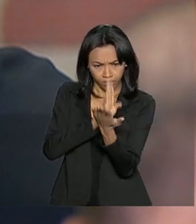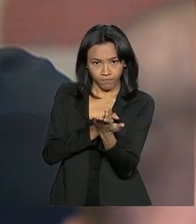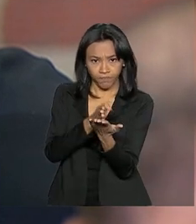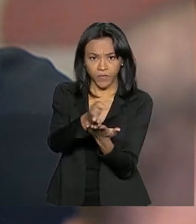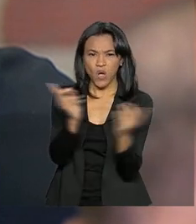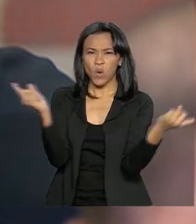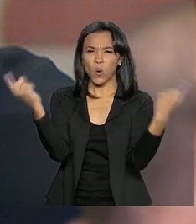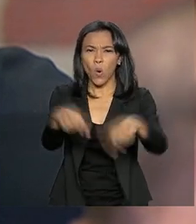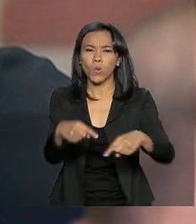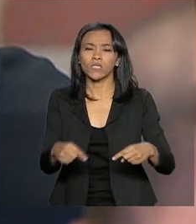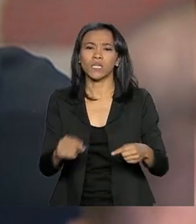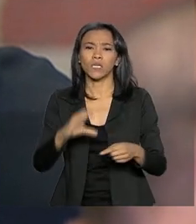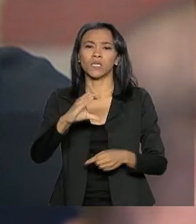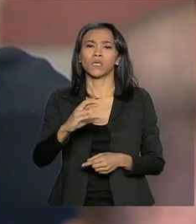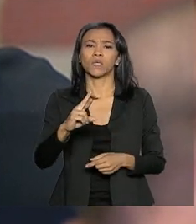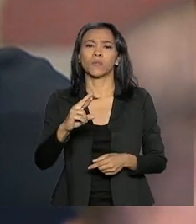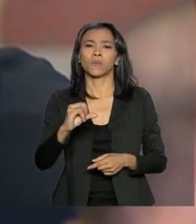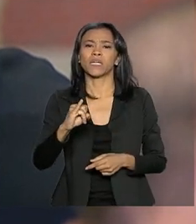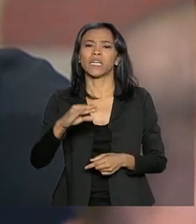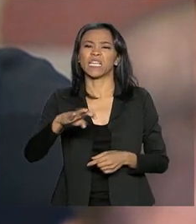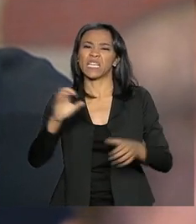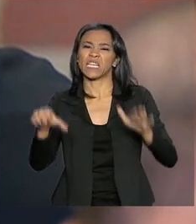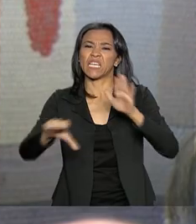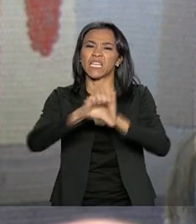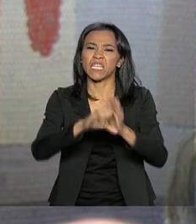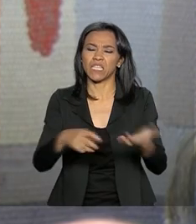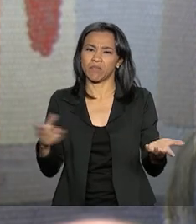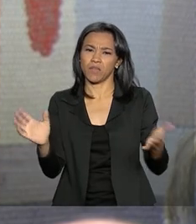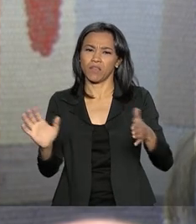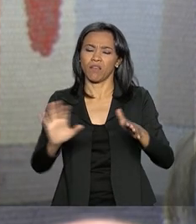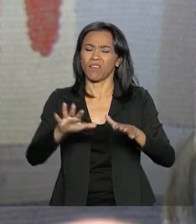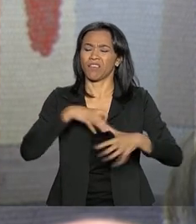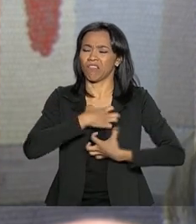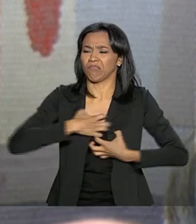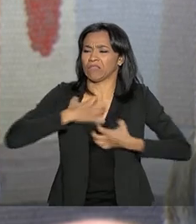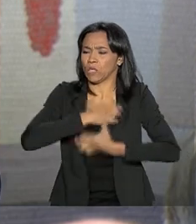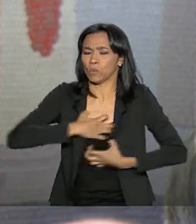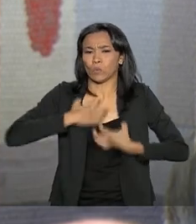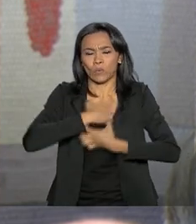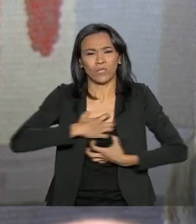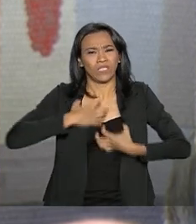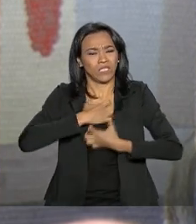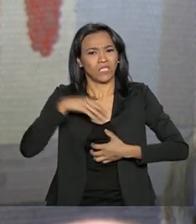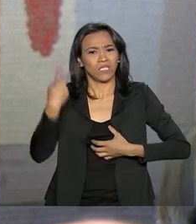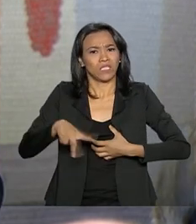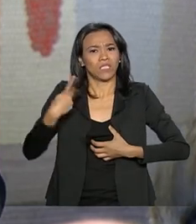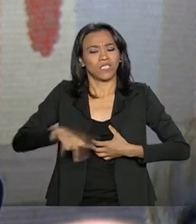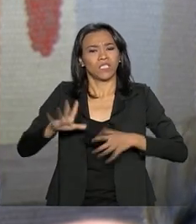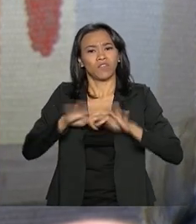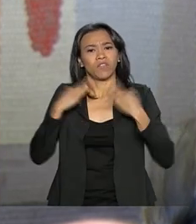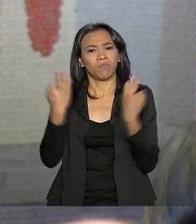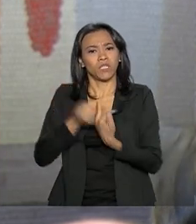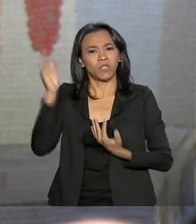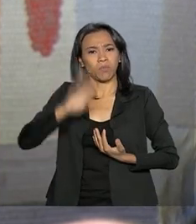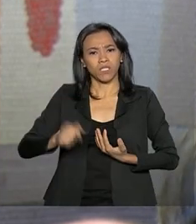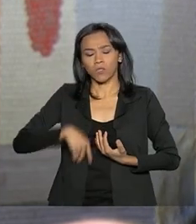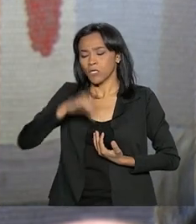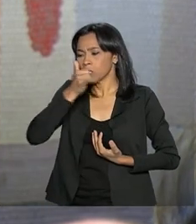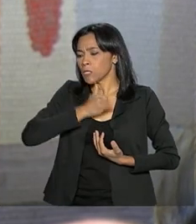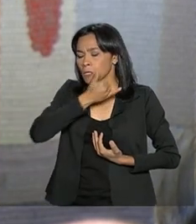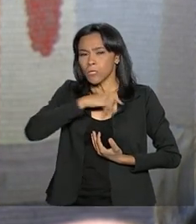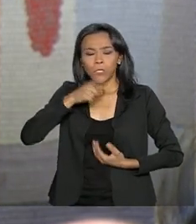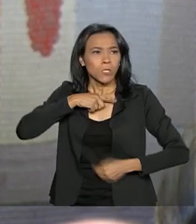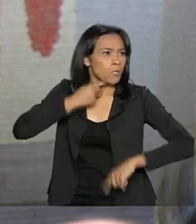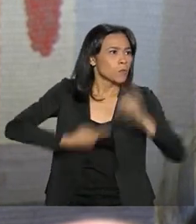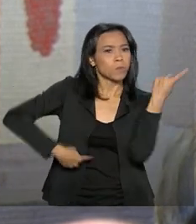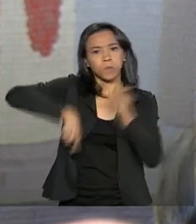combate ao crime organizado. Esse é um mal que angustia as famílias brasileiras, que há muito não toleram os níveis de violência